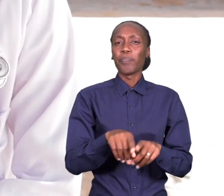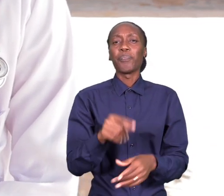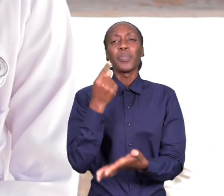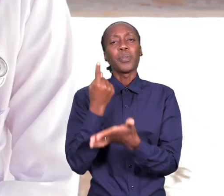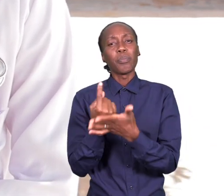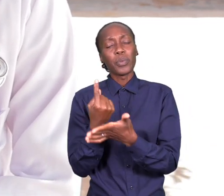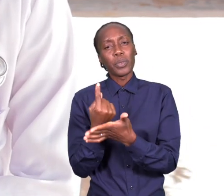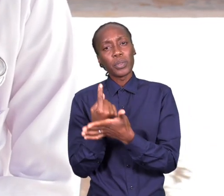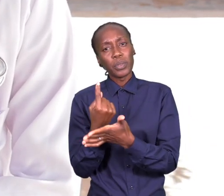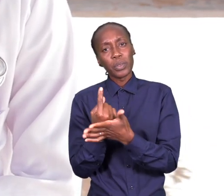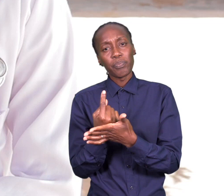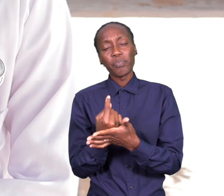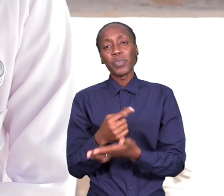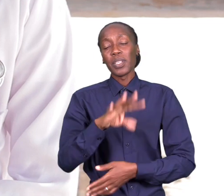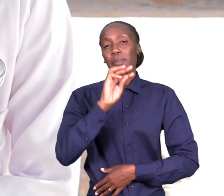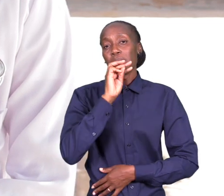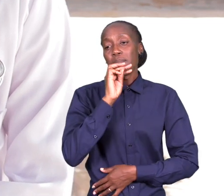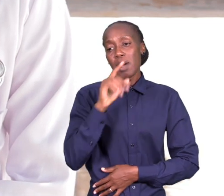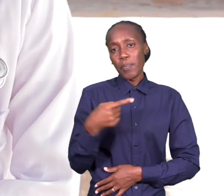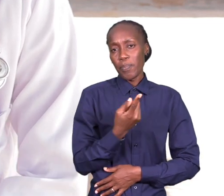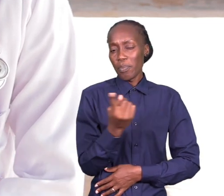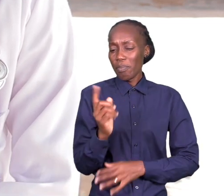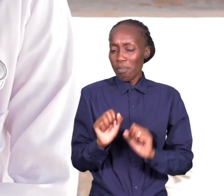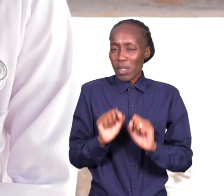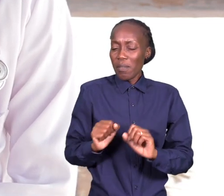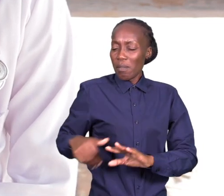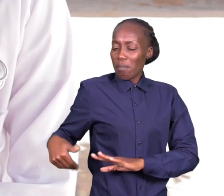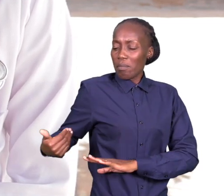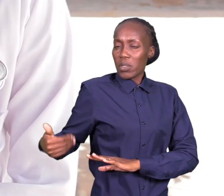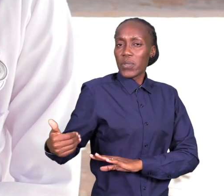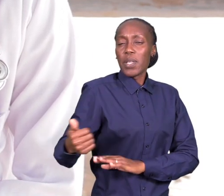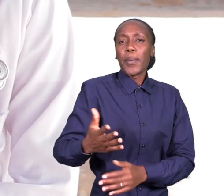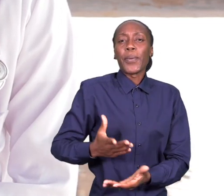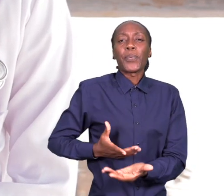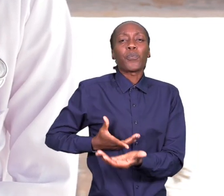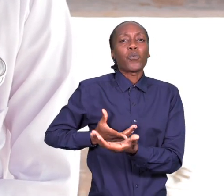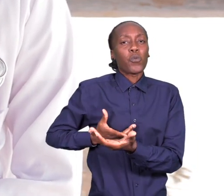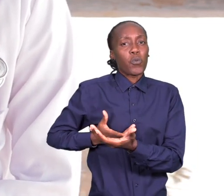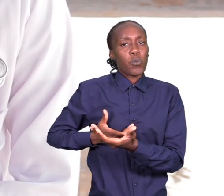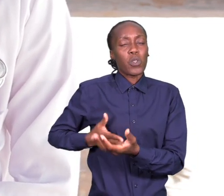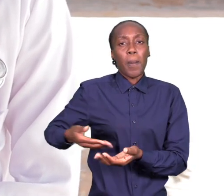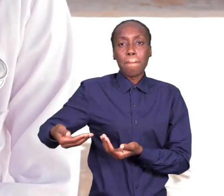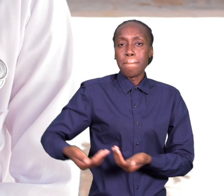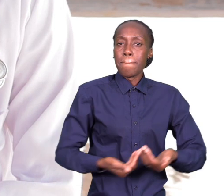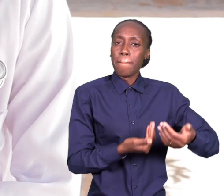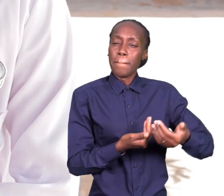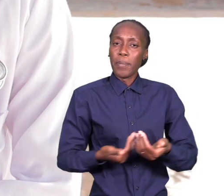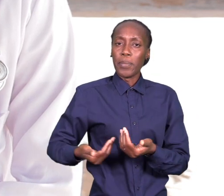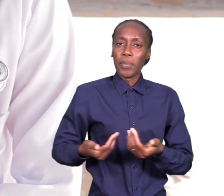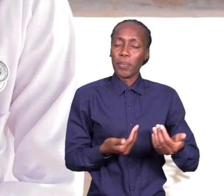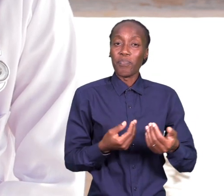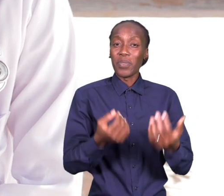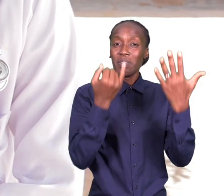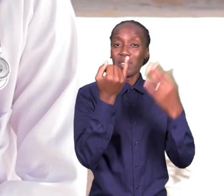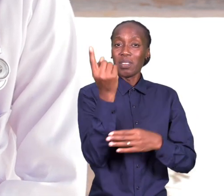é importante que as mães garantam o aleitamento correto. Pelo menos nos primeiros 6 meses, a